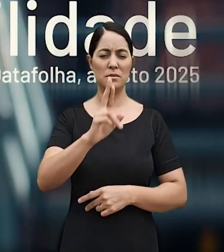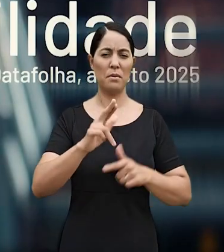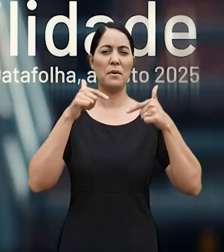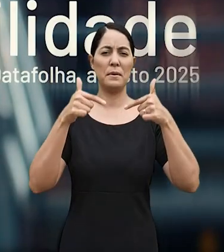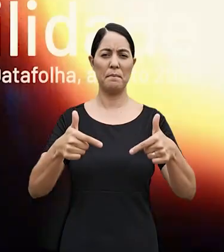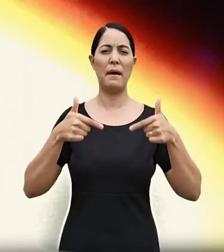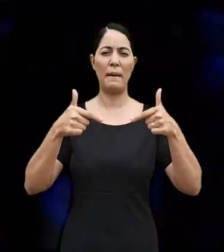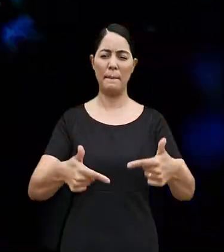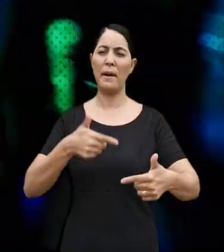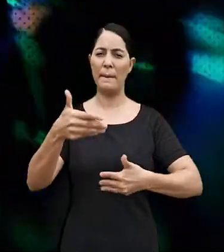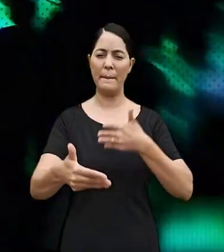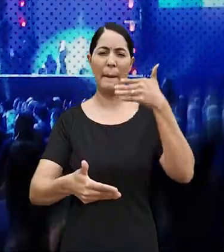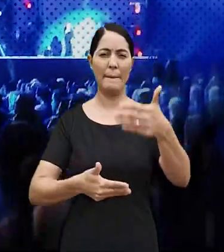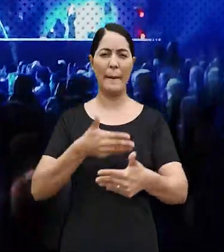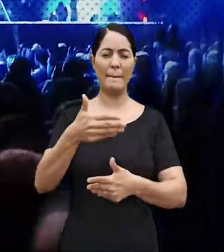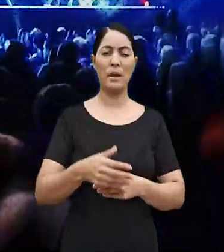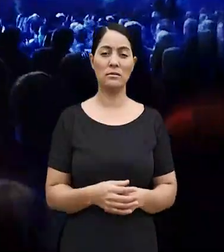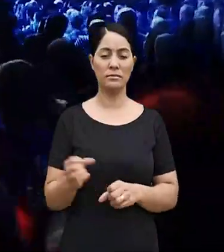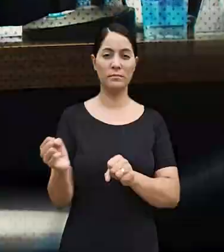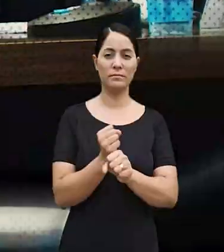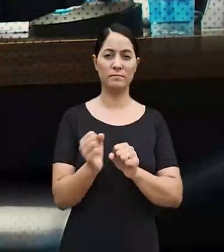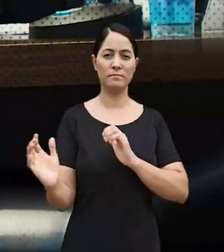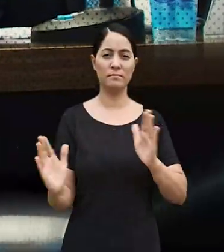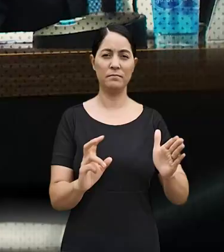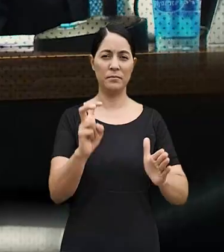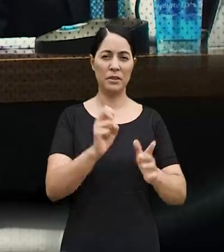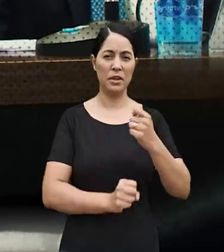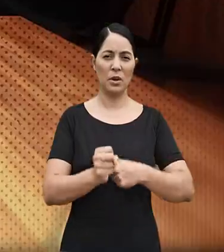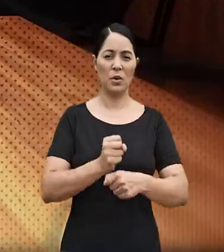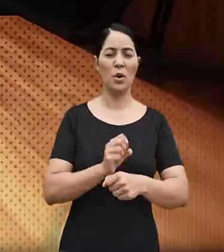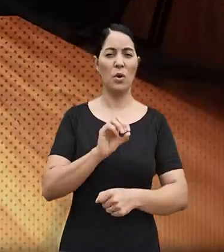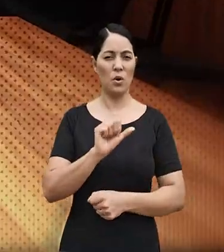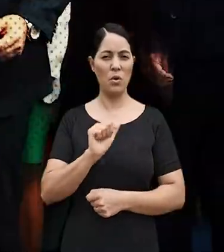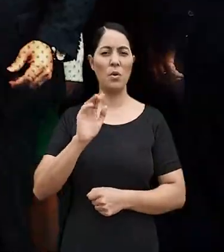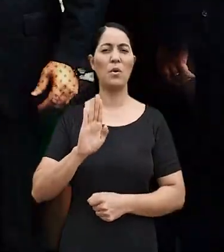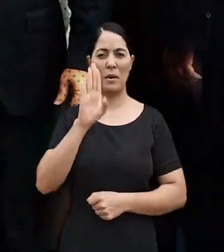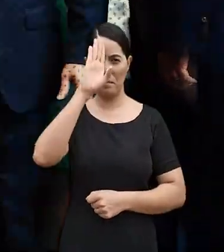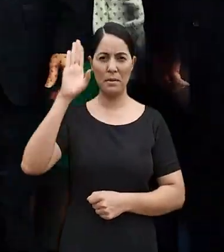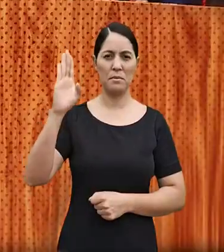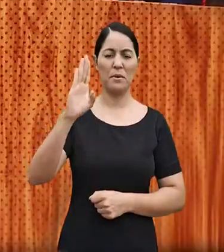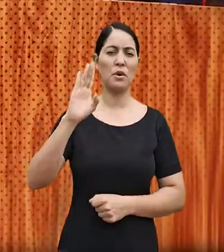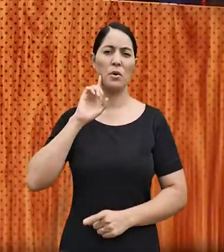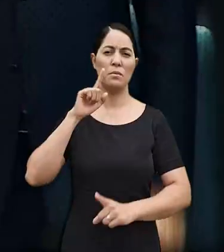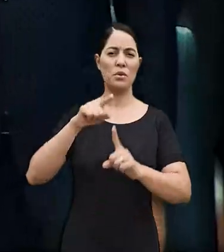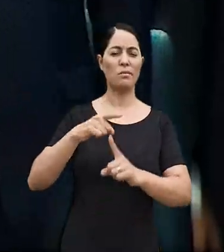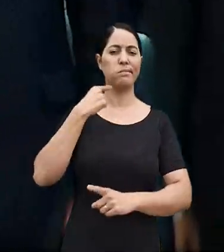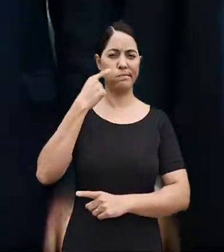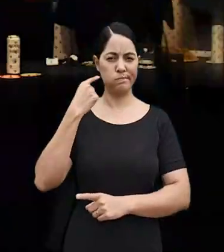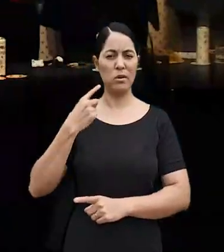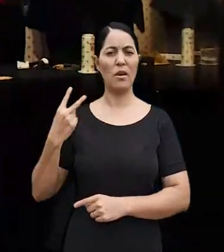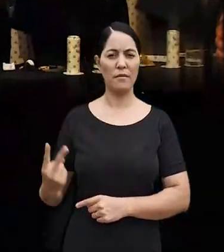de avançar. Nos últimos 5 anos, a Ordem tem mantido seu protagonismo na valorização da advocacia e